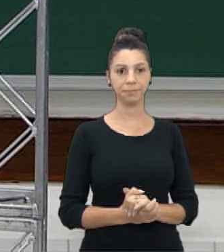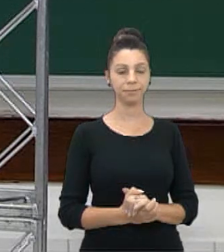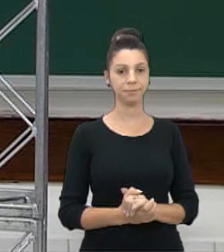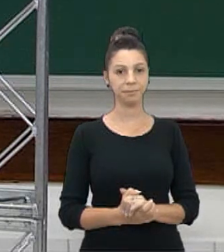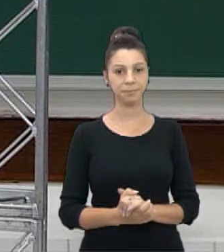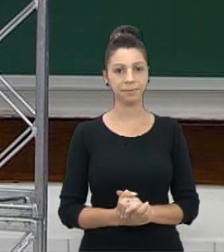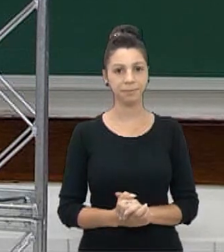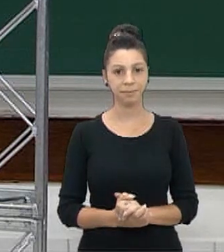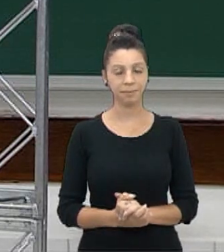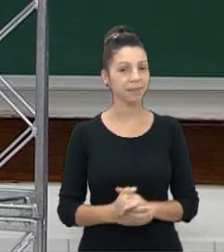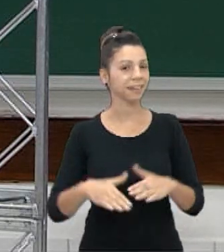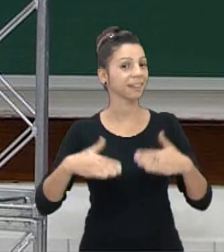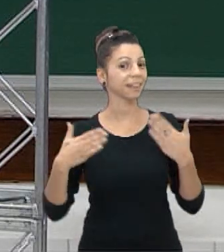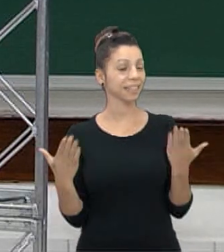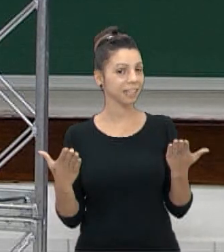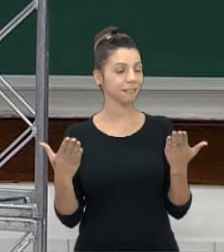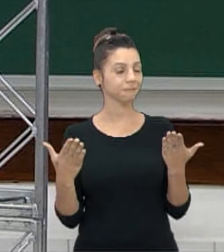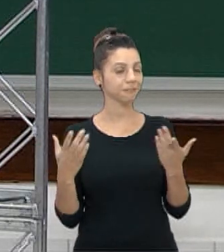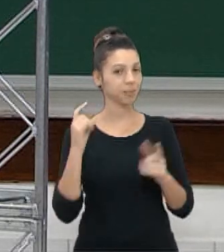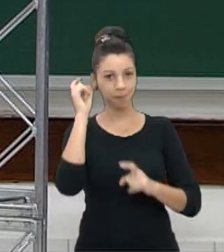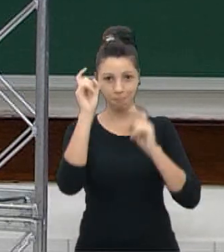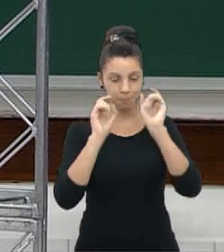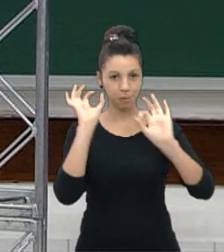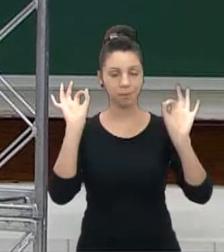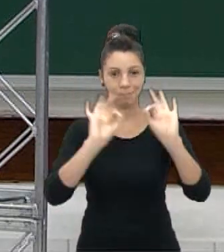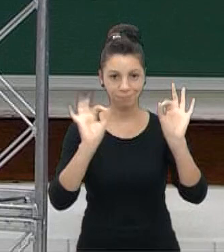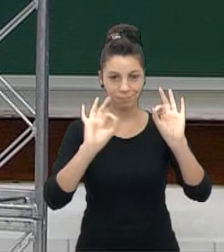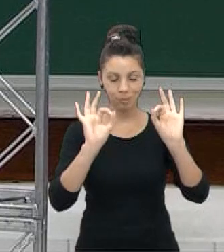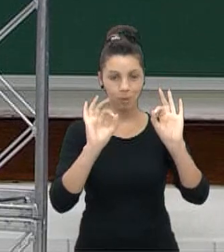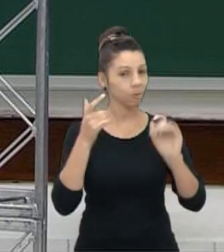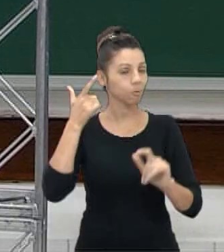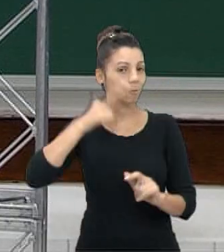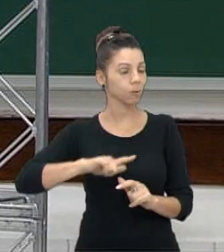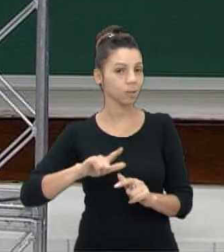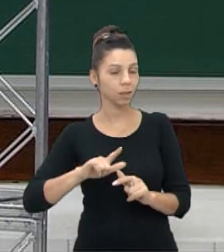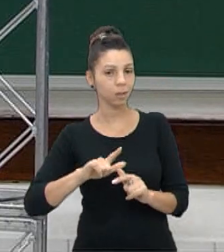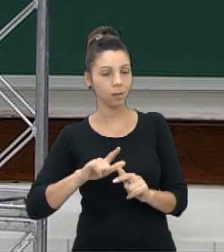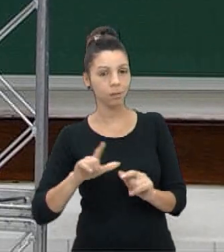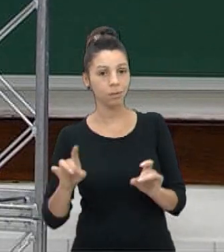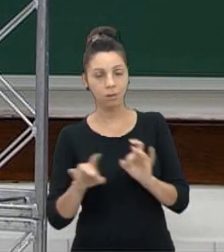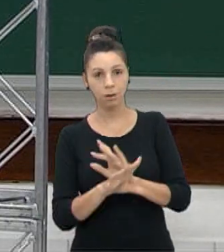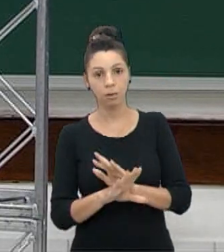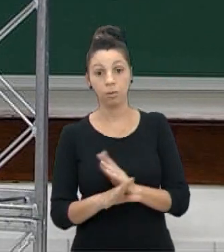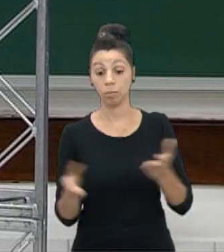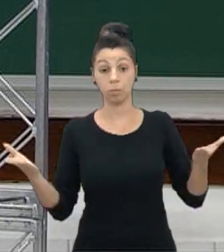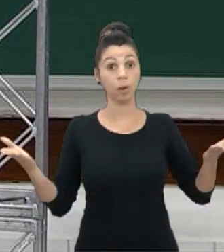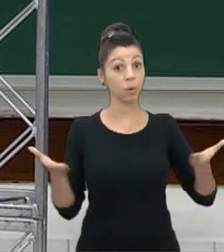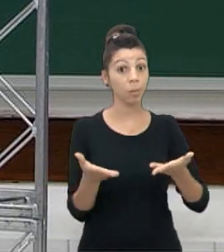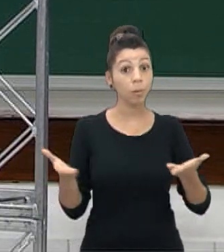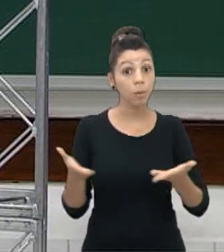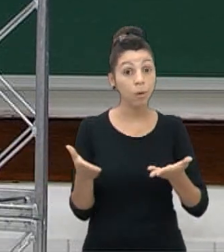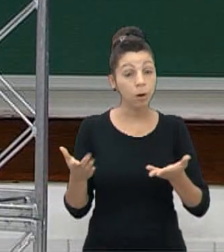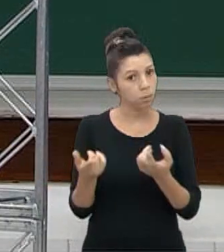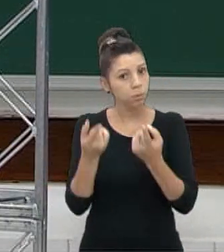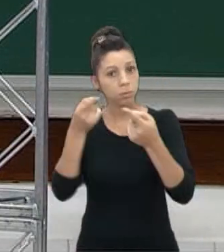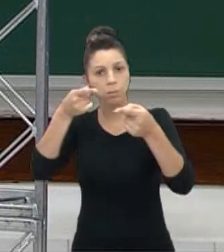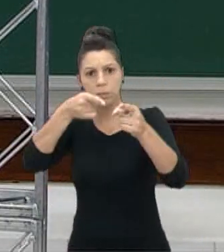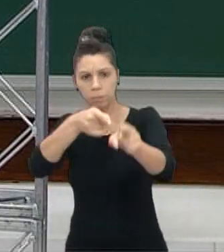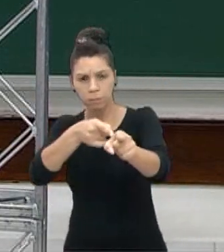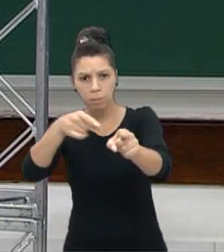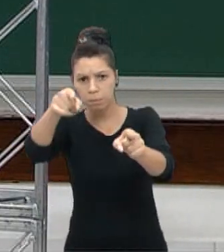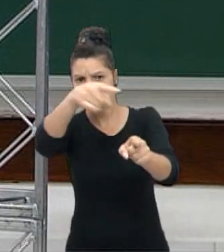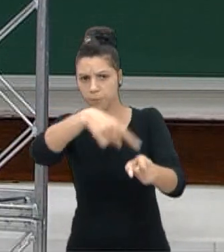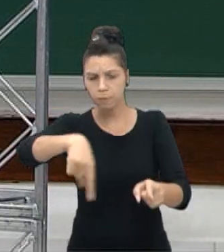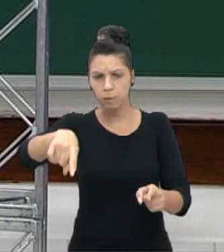E aí? Não se preocupe. Não conseguiu terminar? Não é agora que você vai terminar. É um desafio